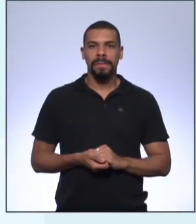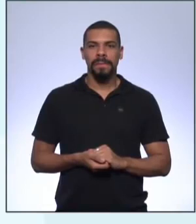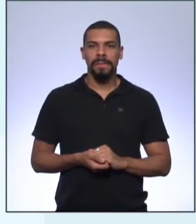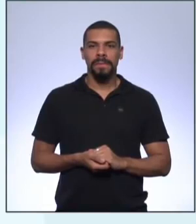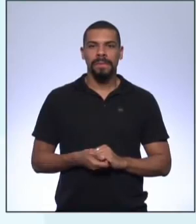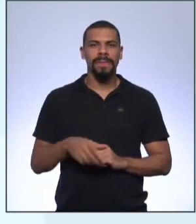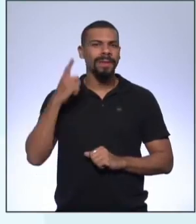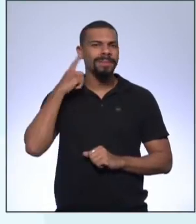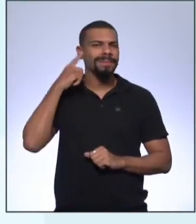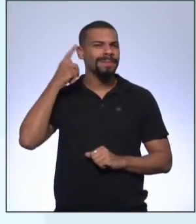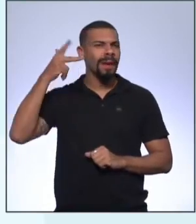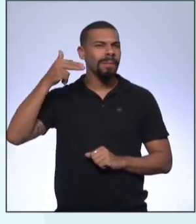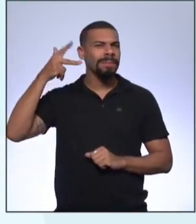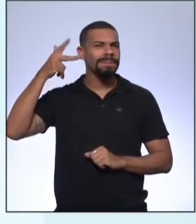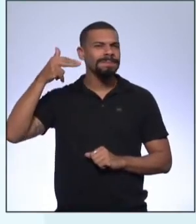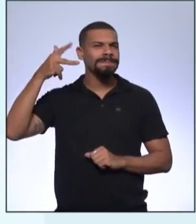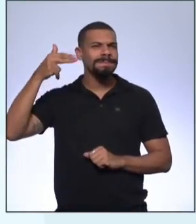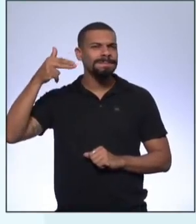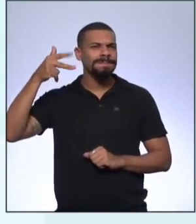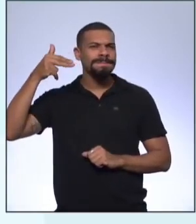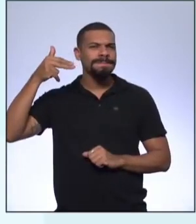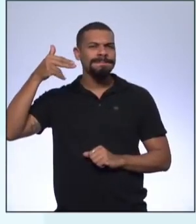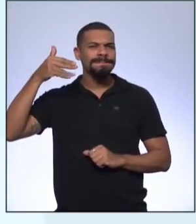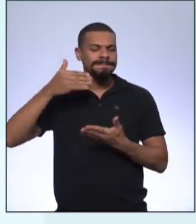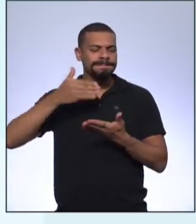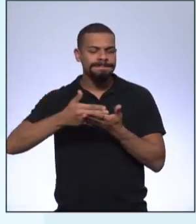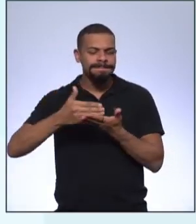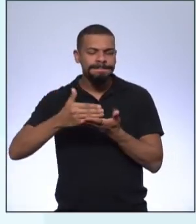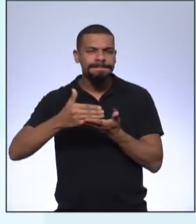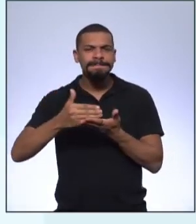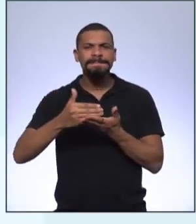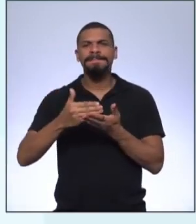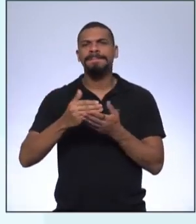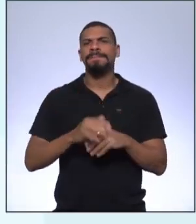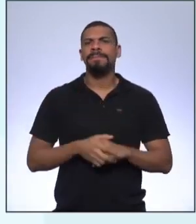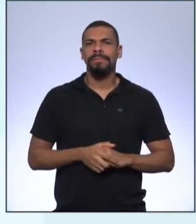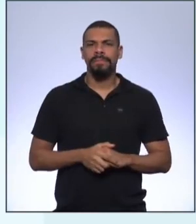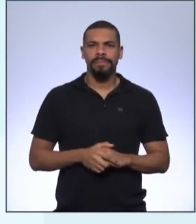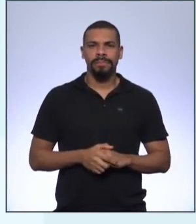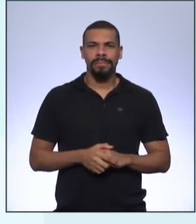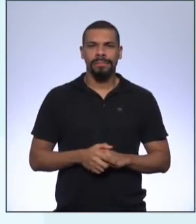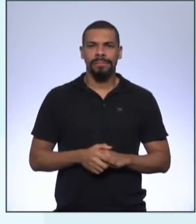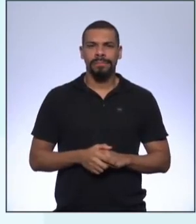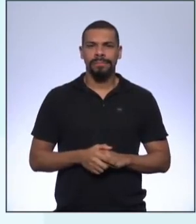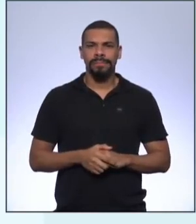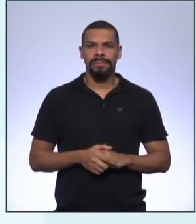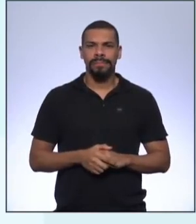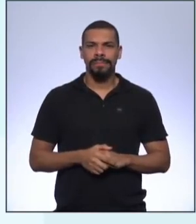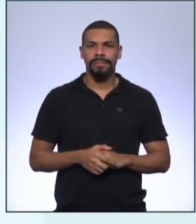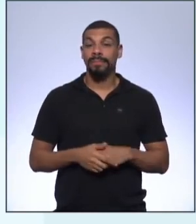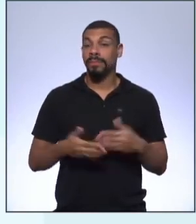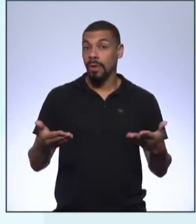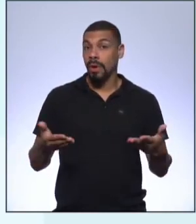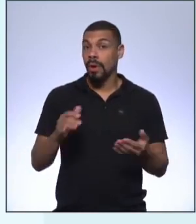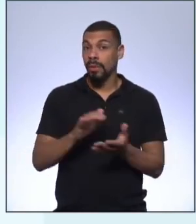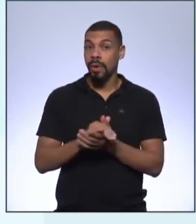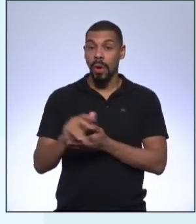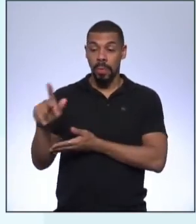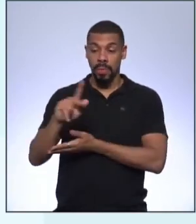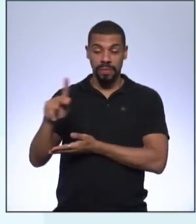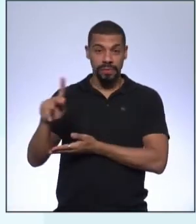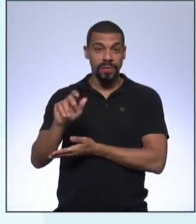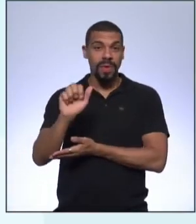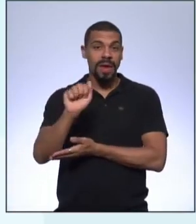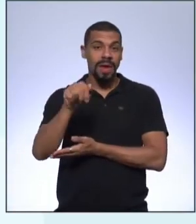Eu acho que no início dos slides, quando você estava falando dos cognatos. Certo. Gente, ó, essa professora